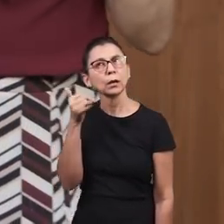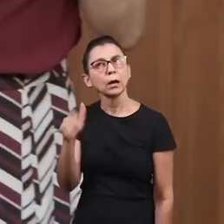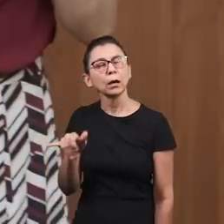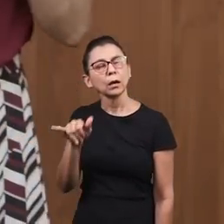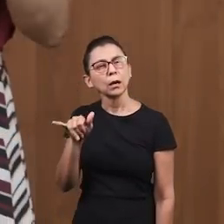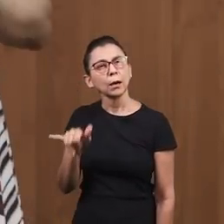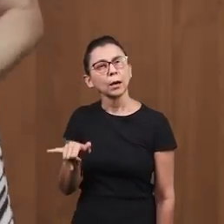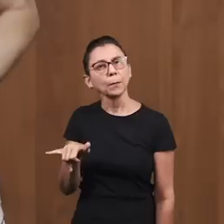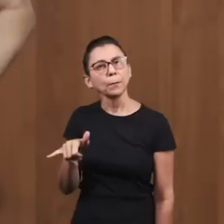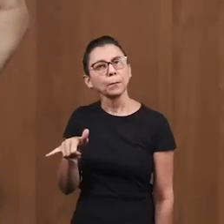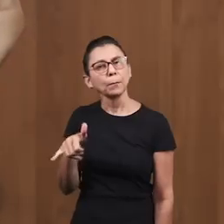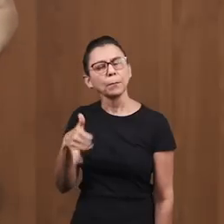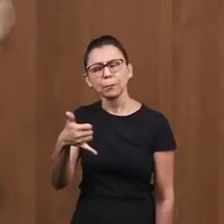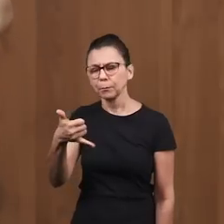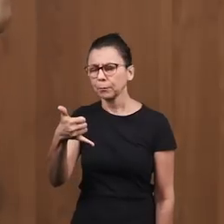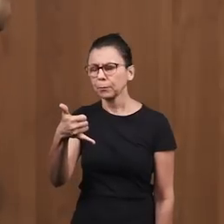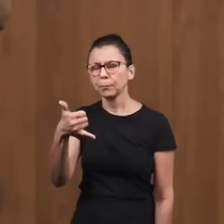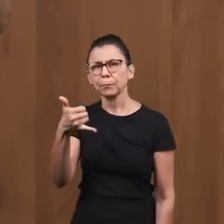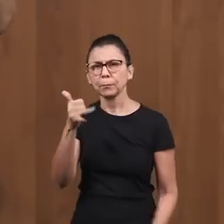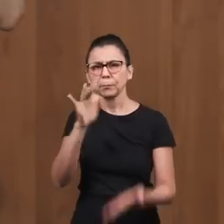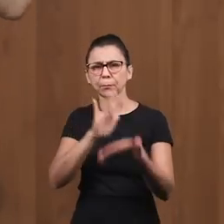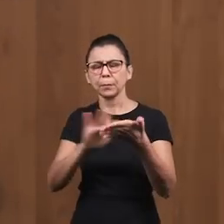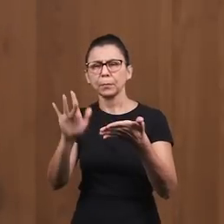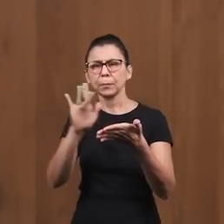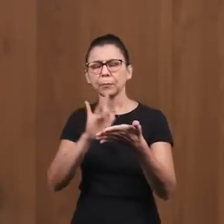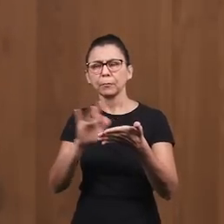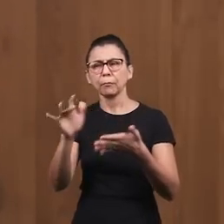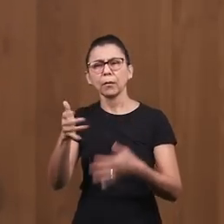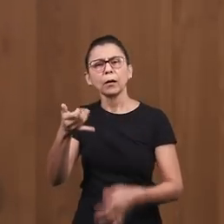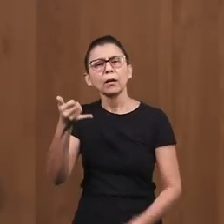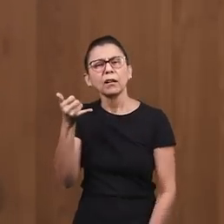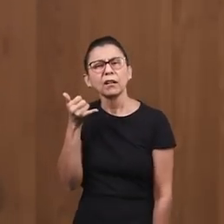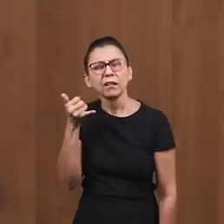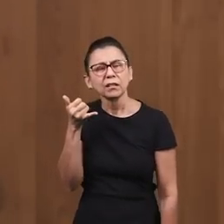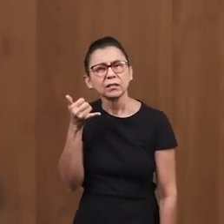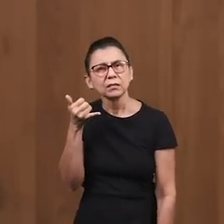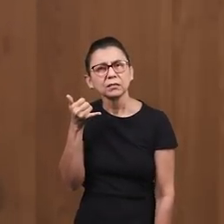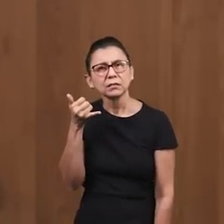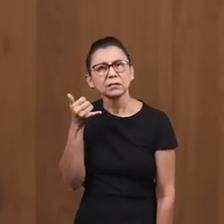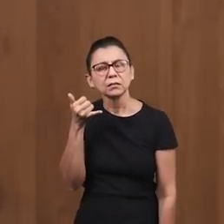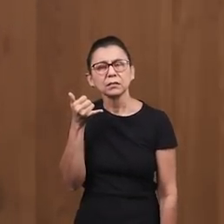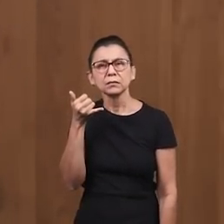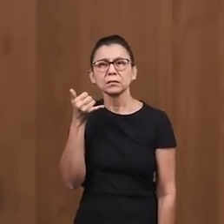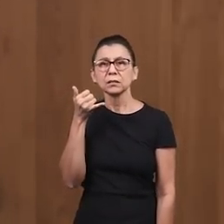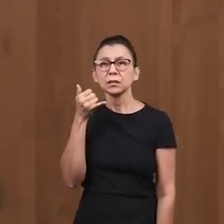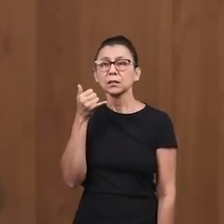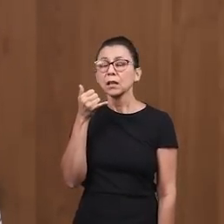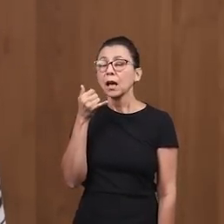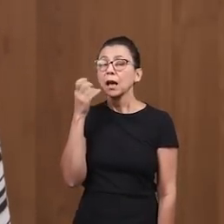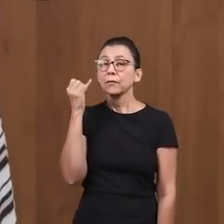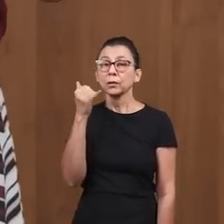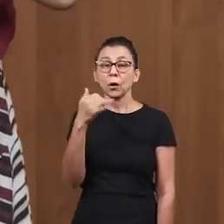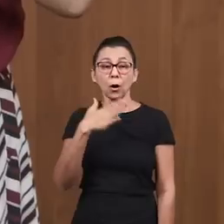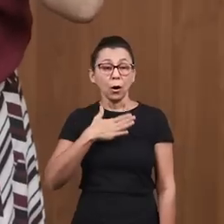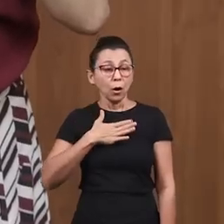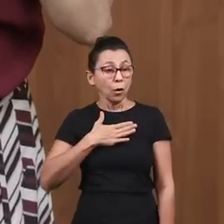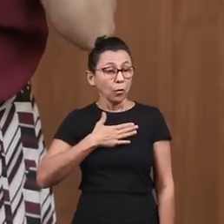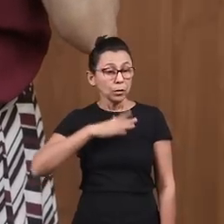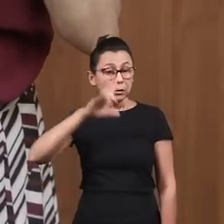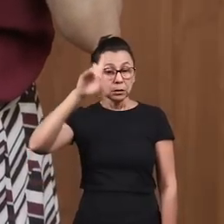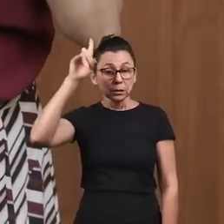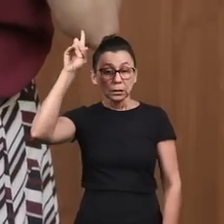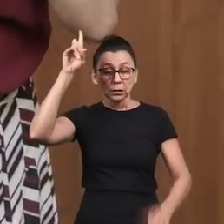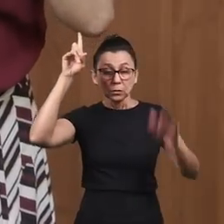O telefone toca e o pai está assim, olha, eu recebi um